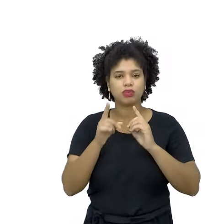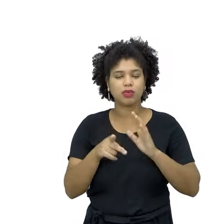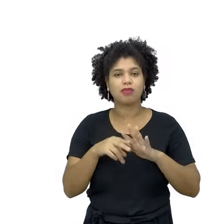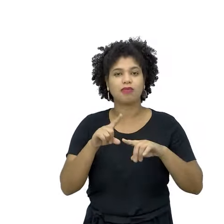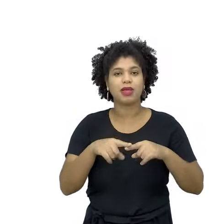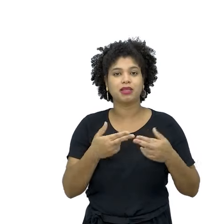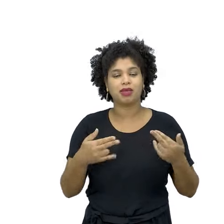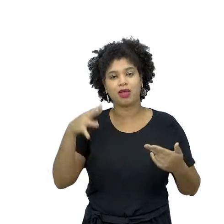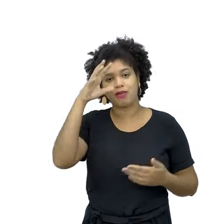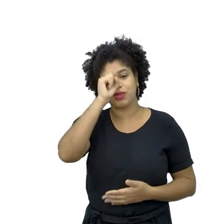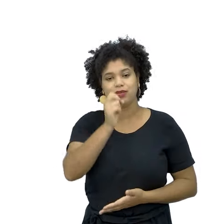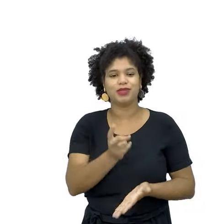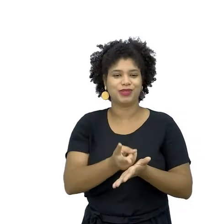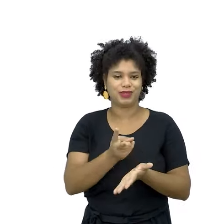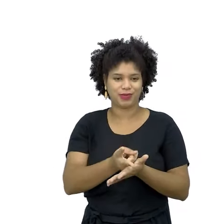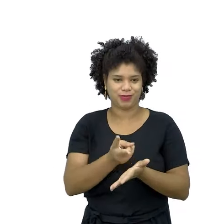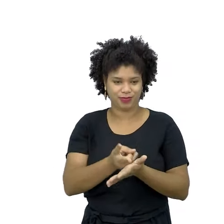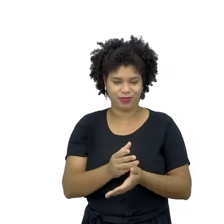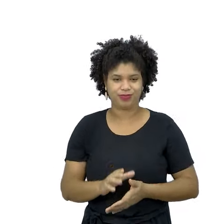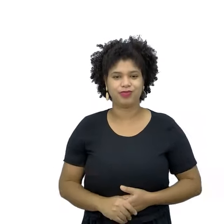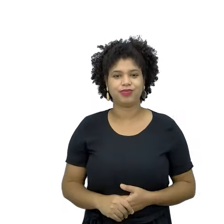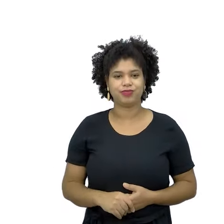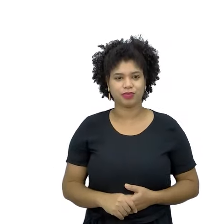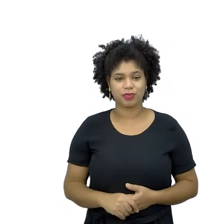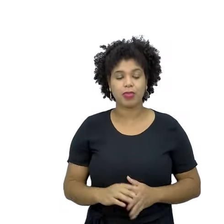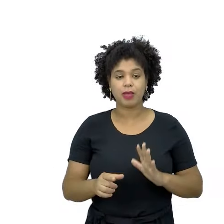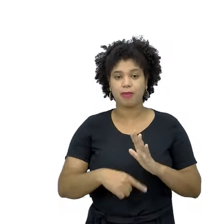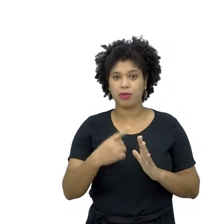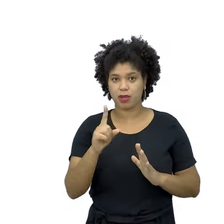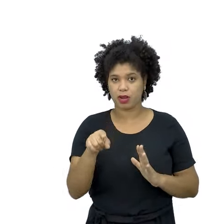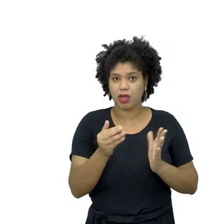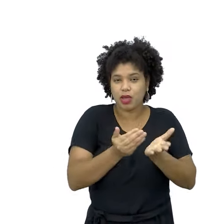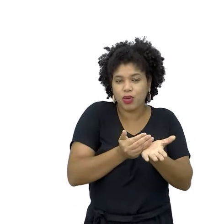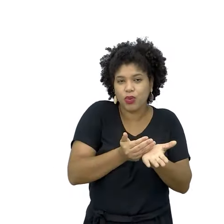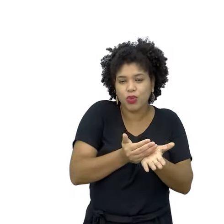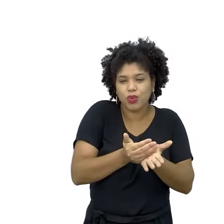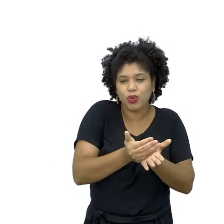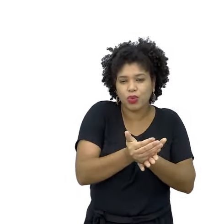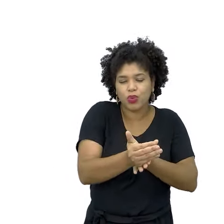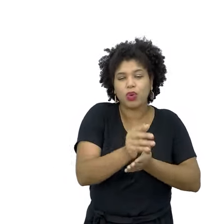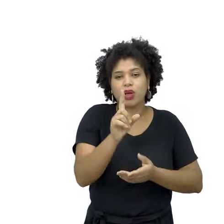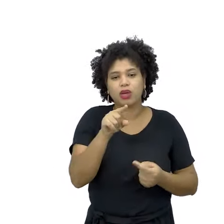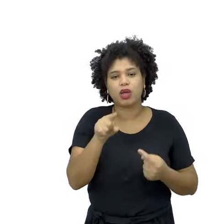Aprender Sempre. Então, primeiro vem o iniciando, que é o objetivo da